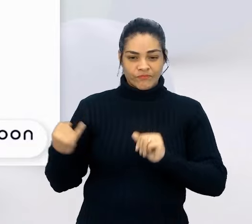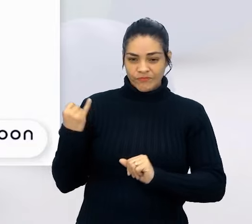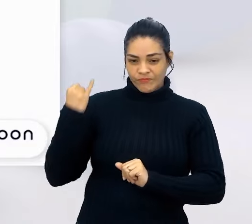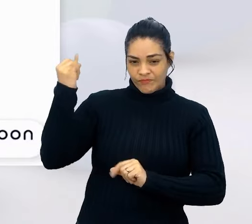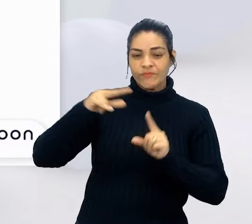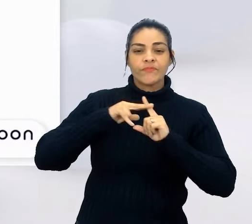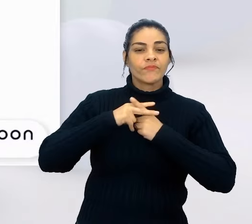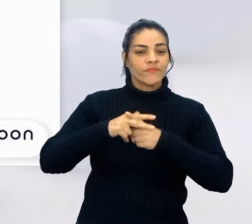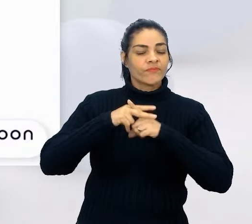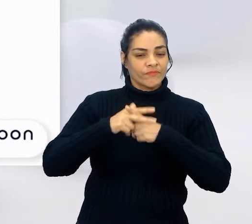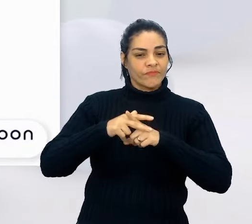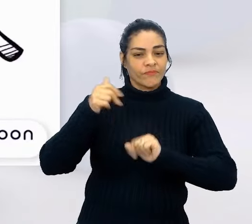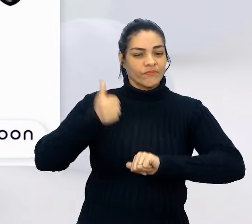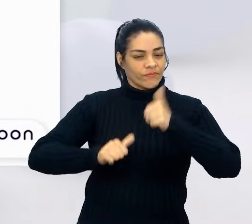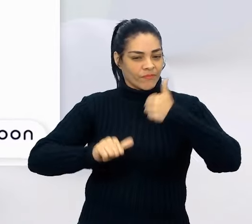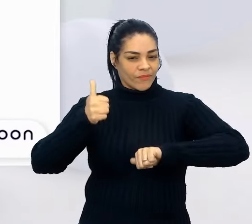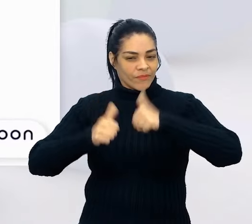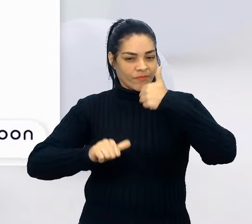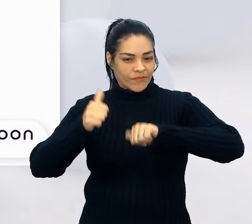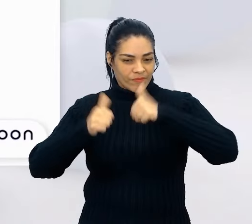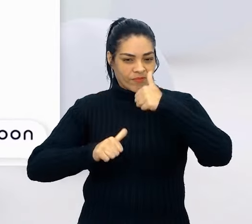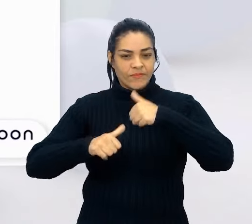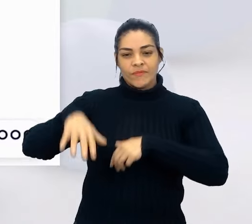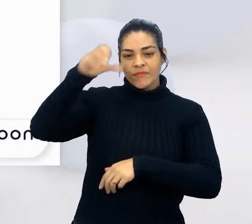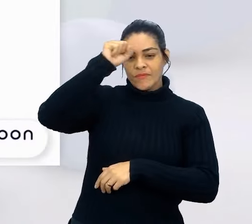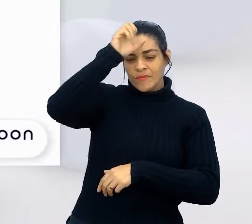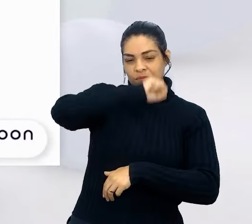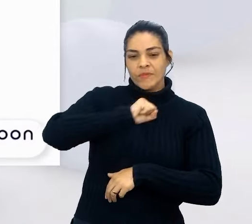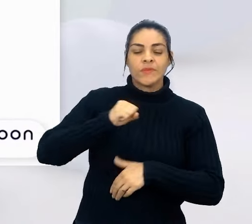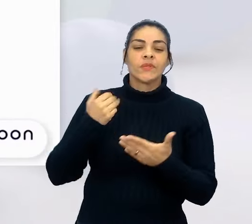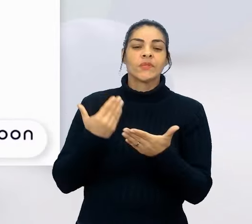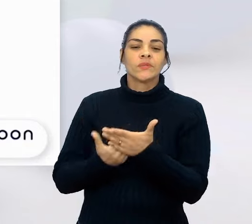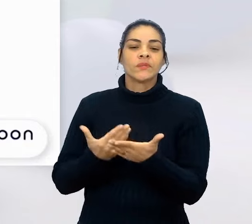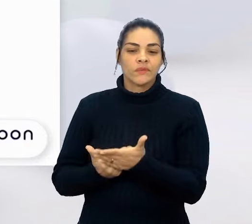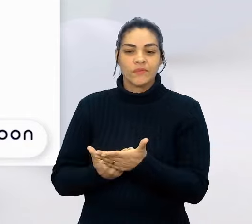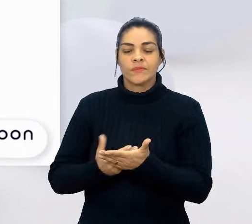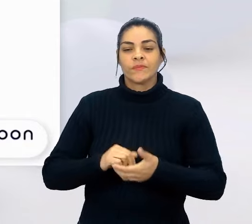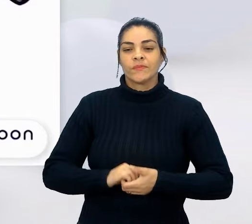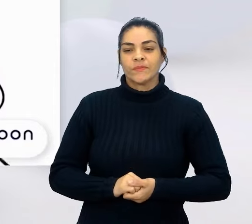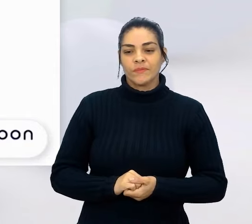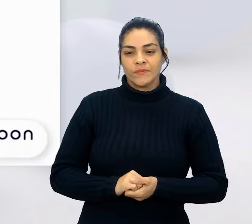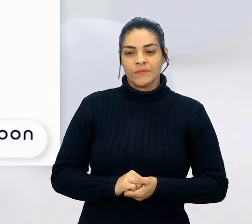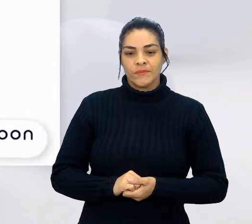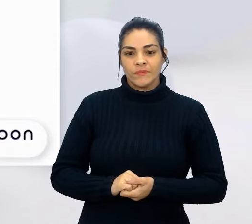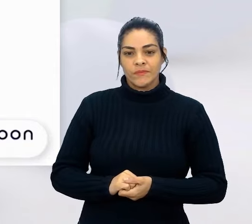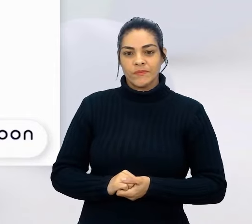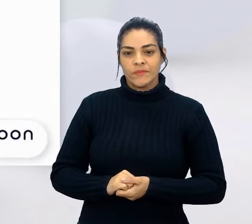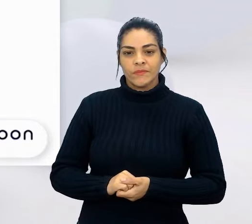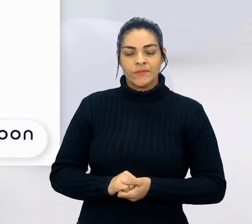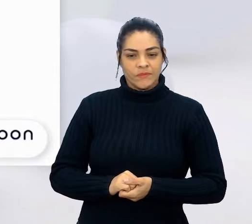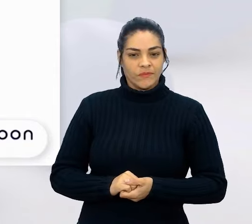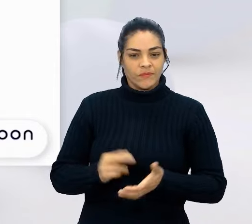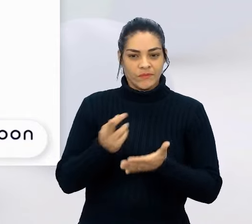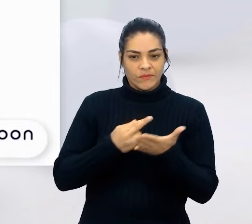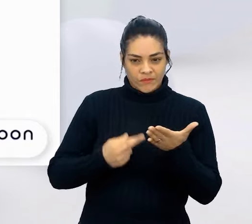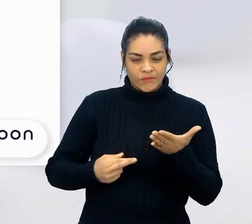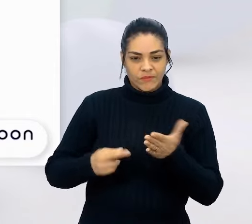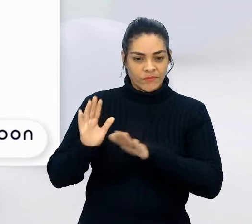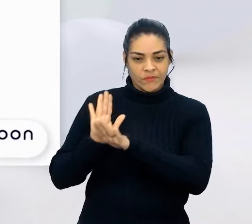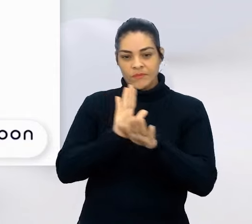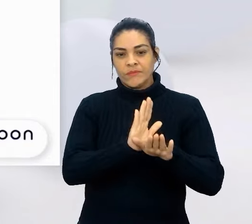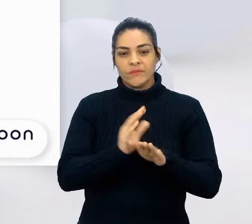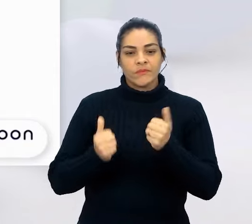Metodologicamente, é uma importante ferramenta para avaliação de aprendizagem dos estudantes. O diário de bordo auxilia